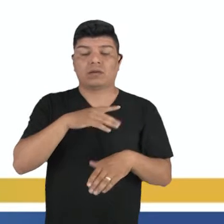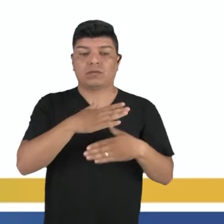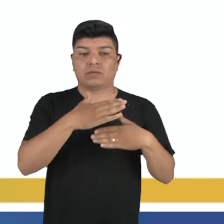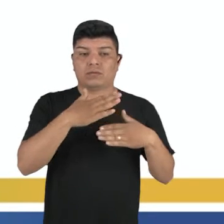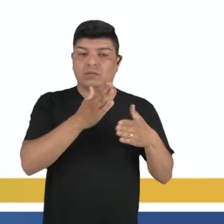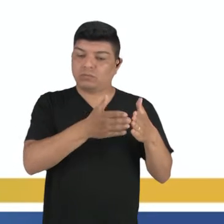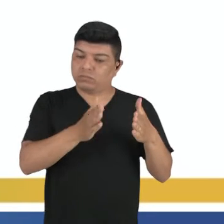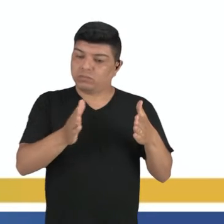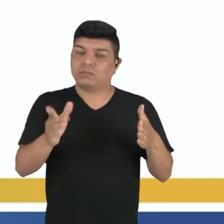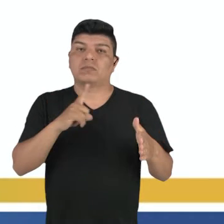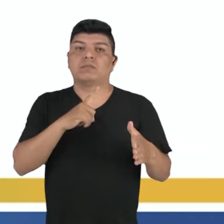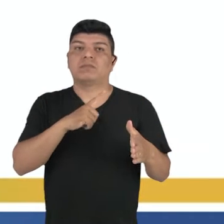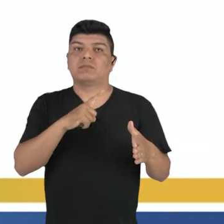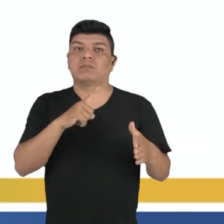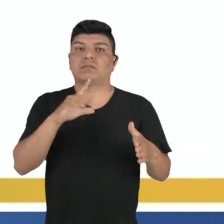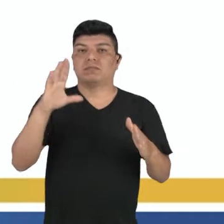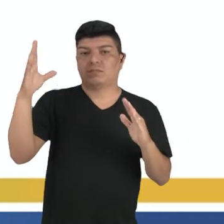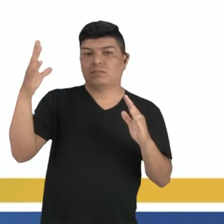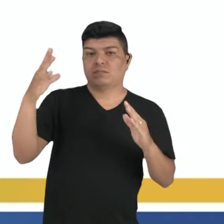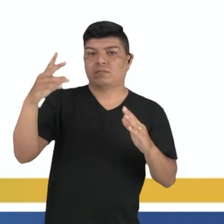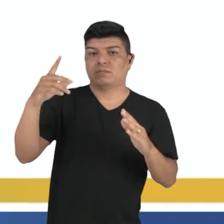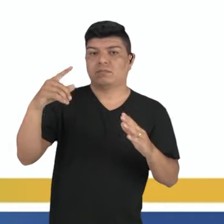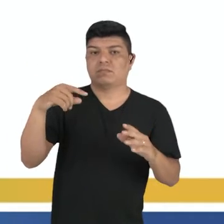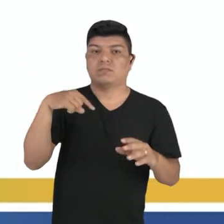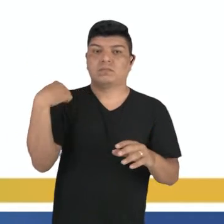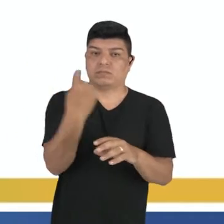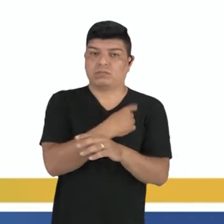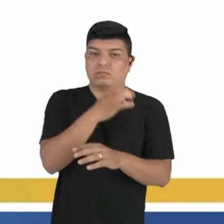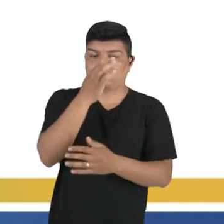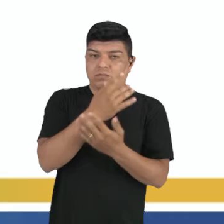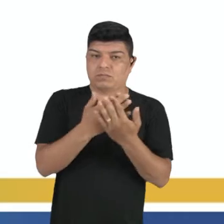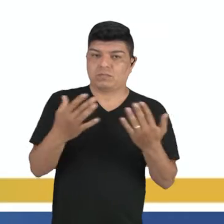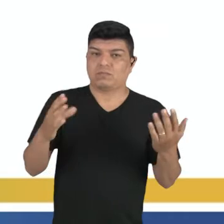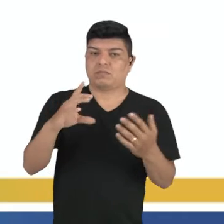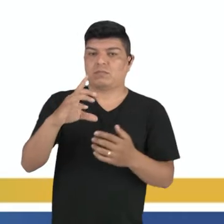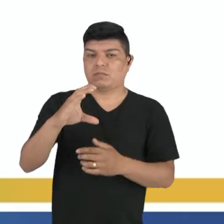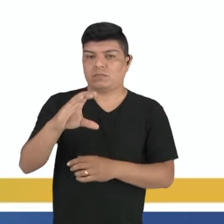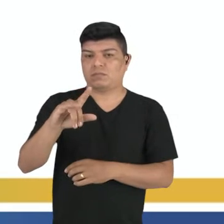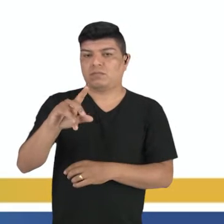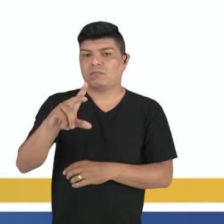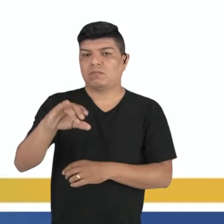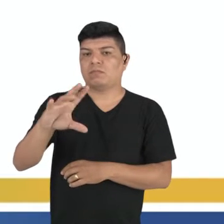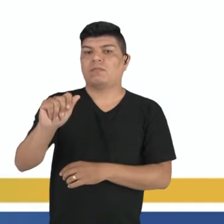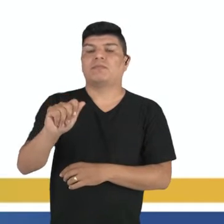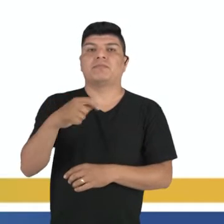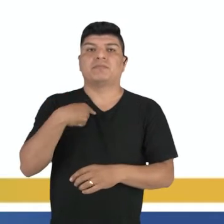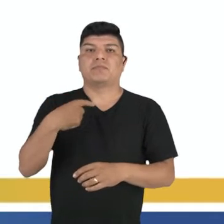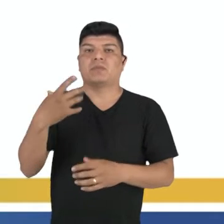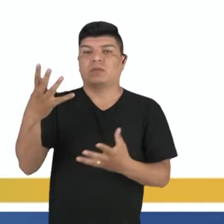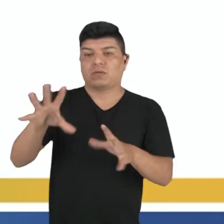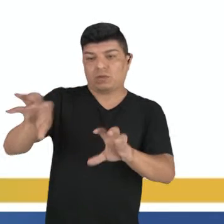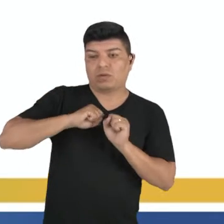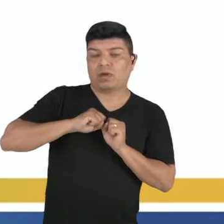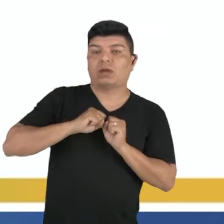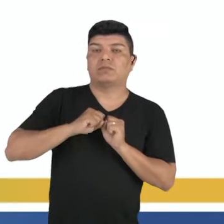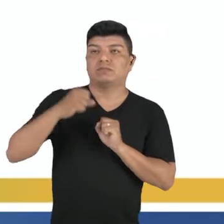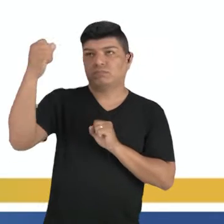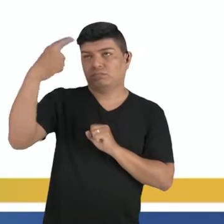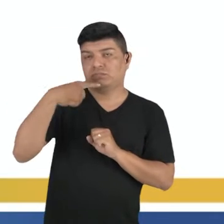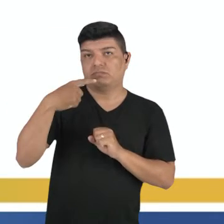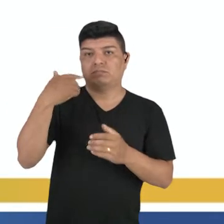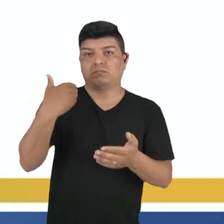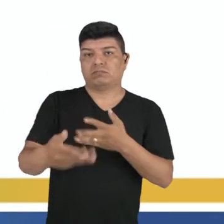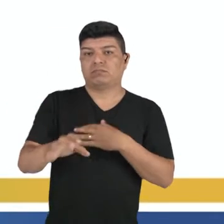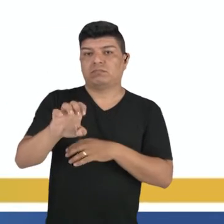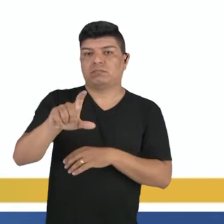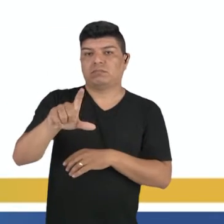e esse processo A clorofila lá do nosso da nossa força atualização cíclica recebe energia luminosa perde um par de